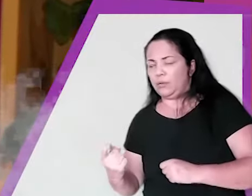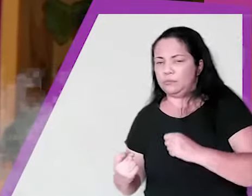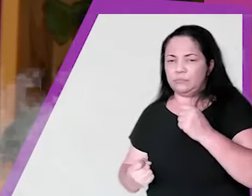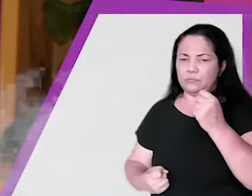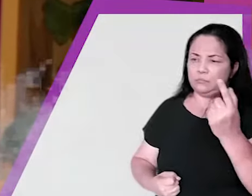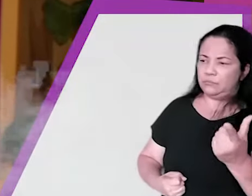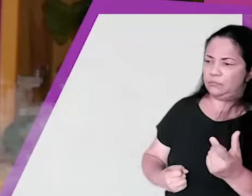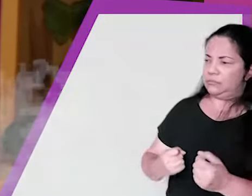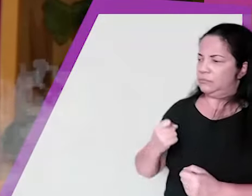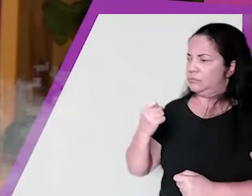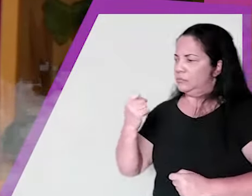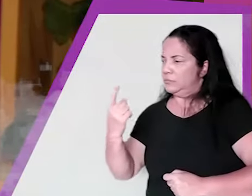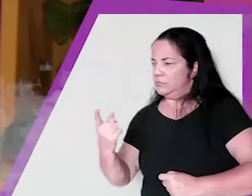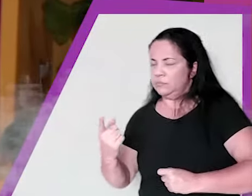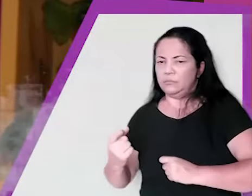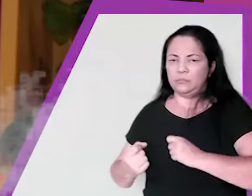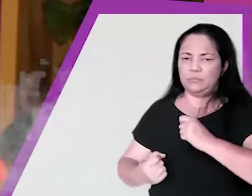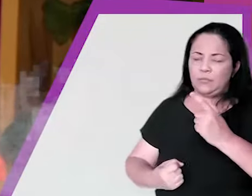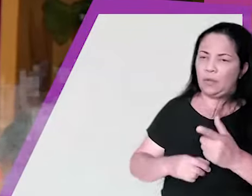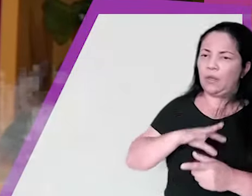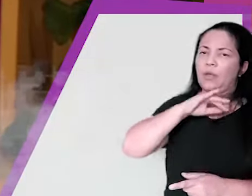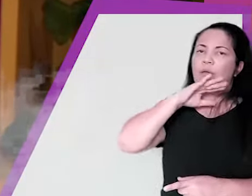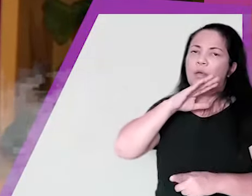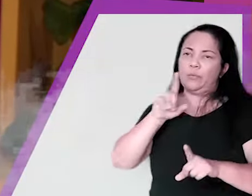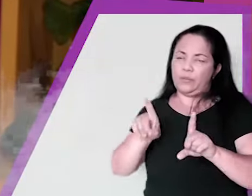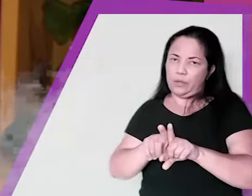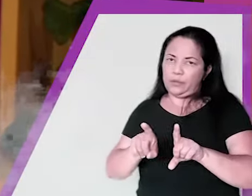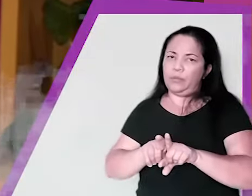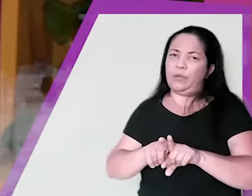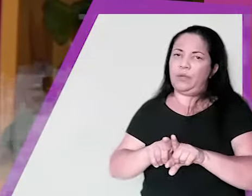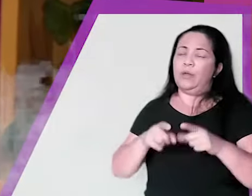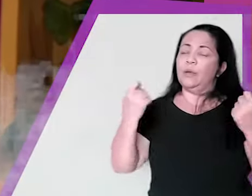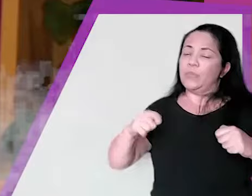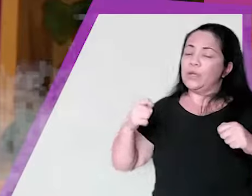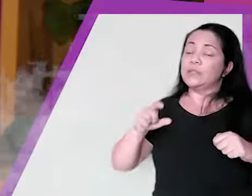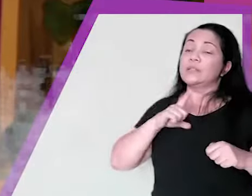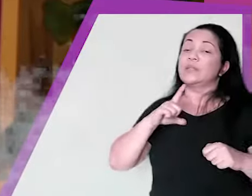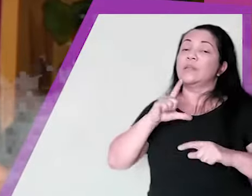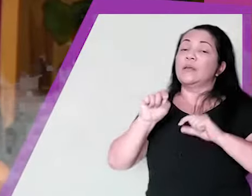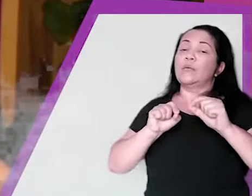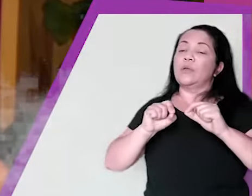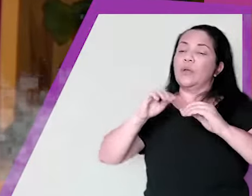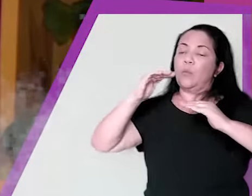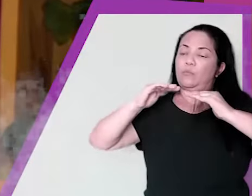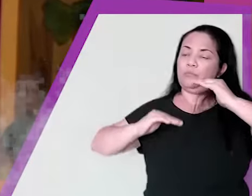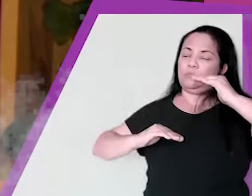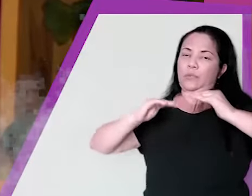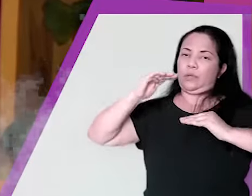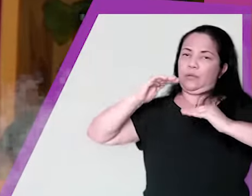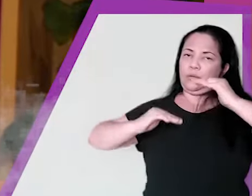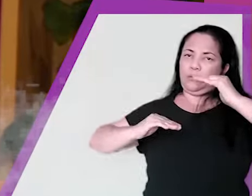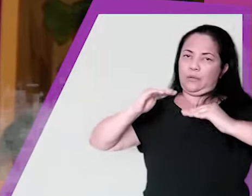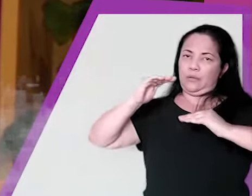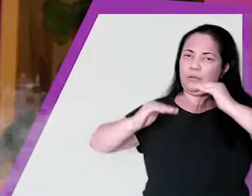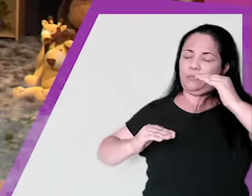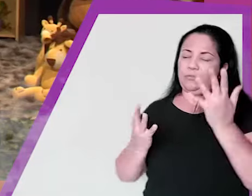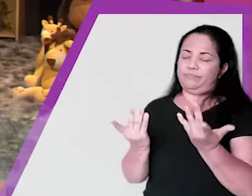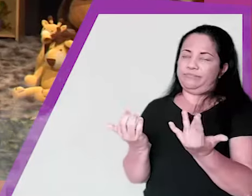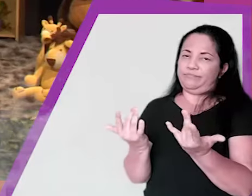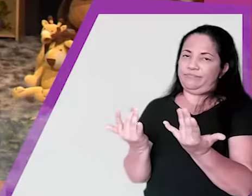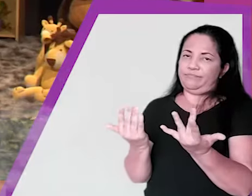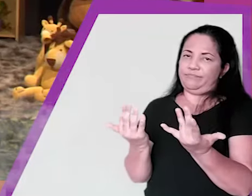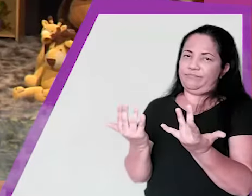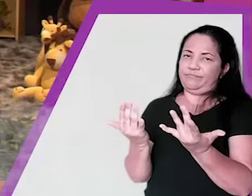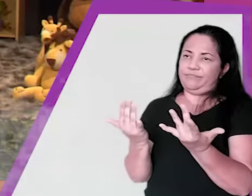muito raro, também acaba sendo tão intenso que acaba com todas as árvores, com todos os animais. Então, tem